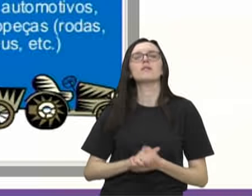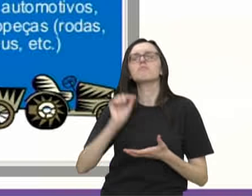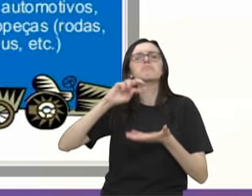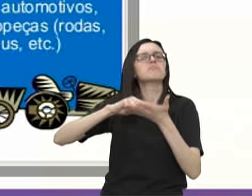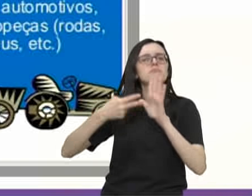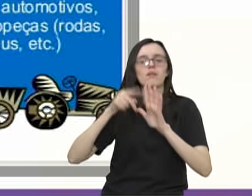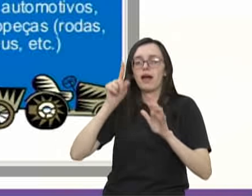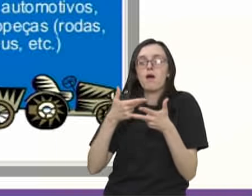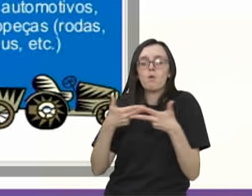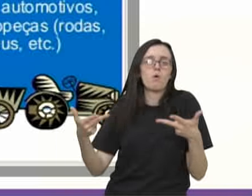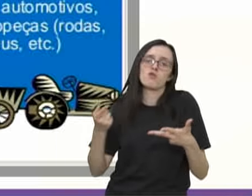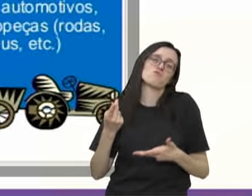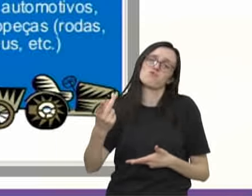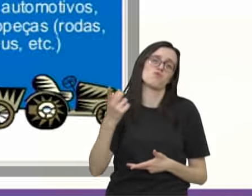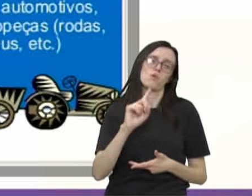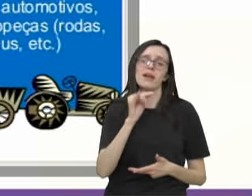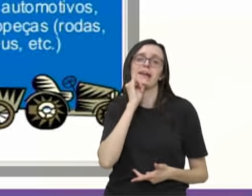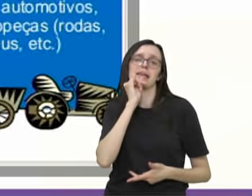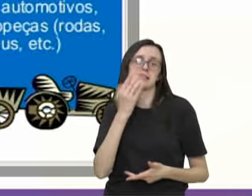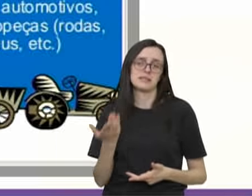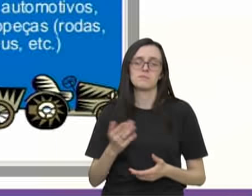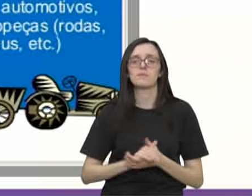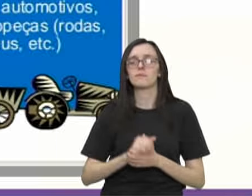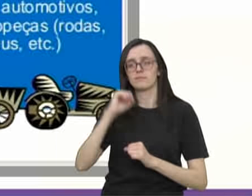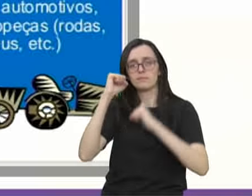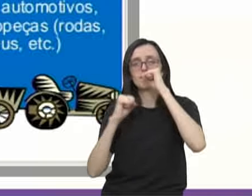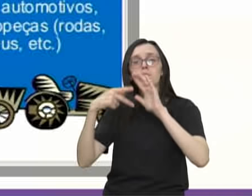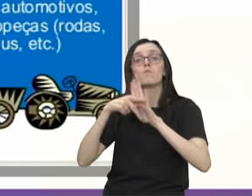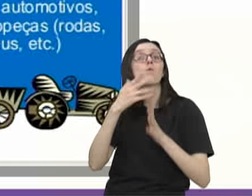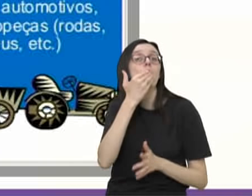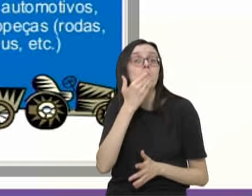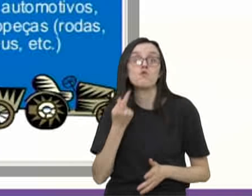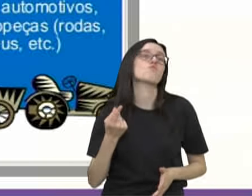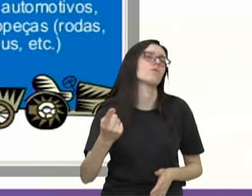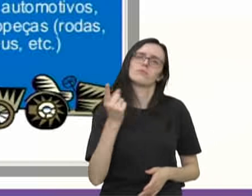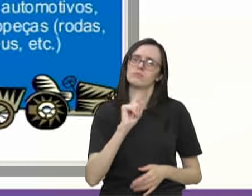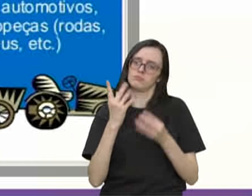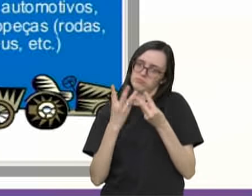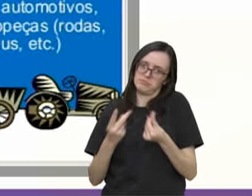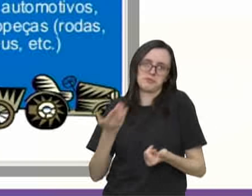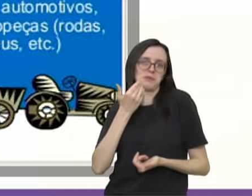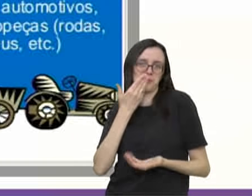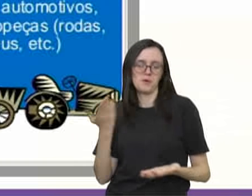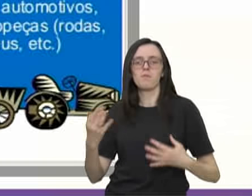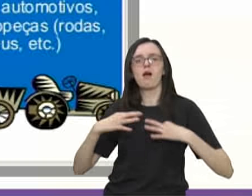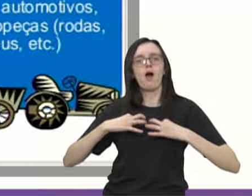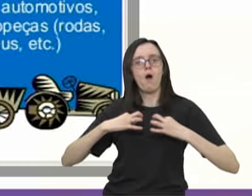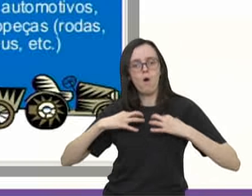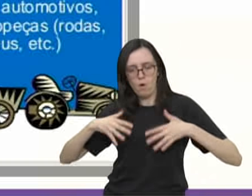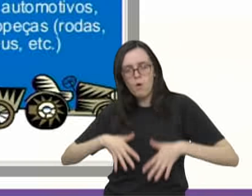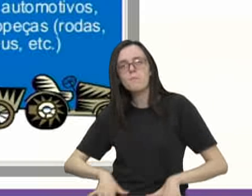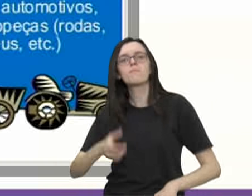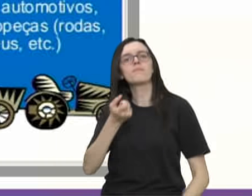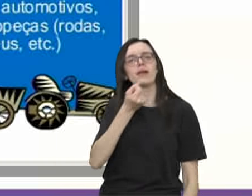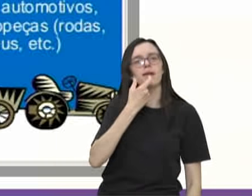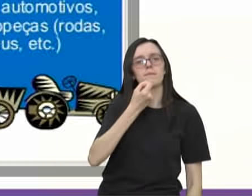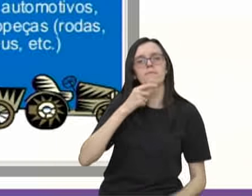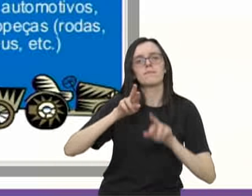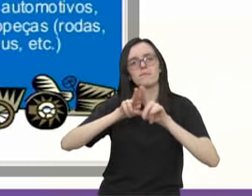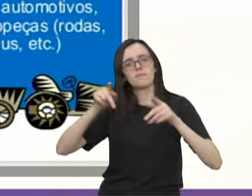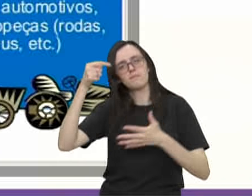seja produtos perecíveis como por exemplo as indústrias alimentícias de alimento né têxtil de vestuário remédios